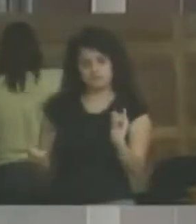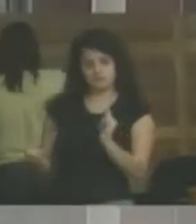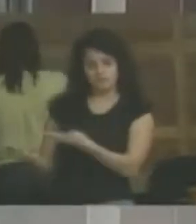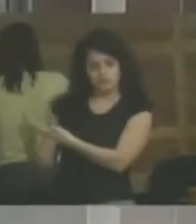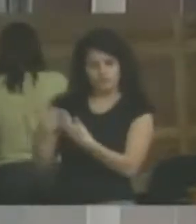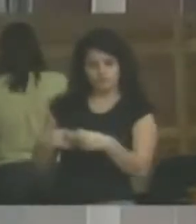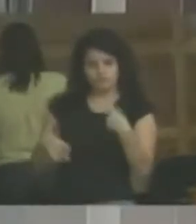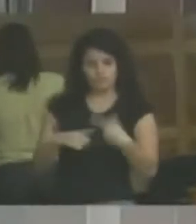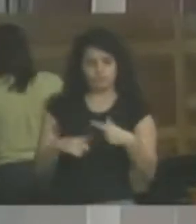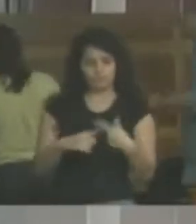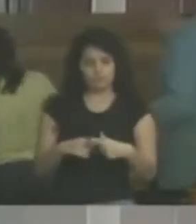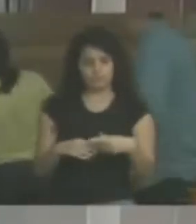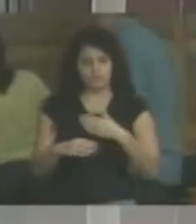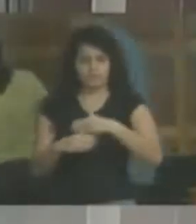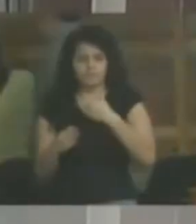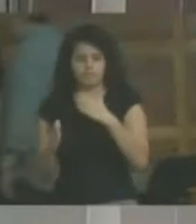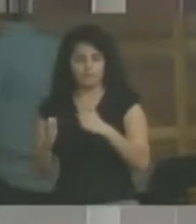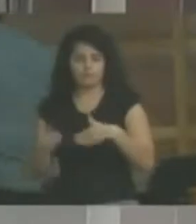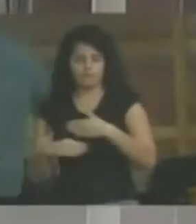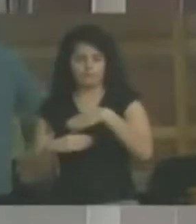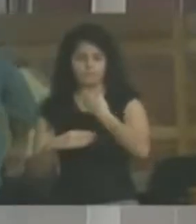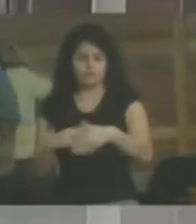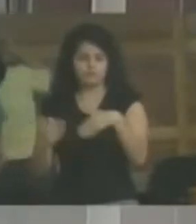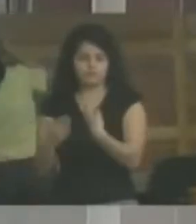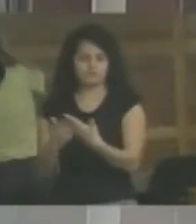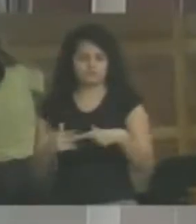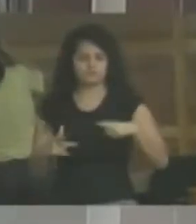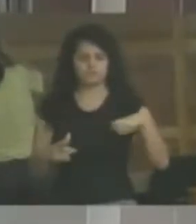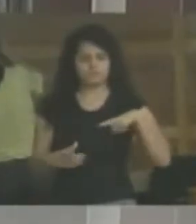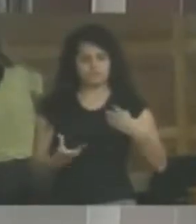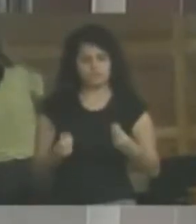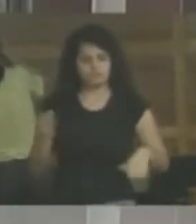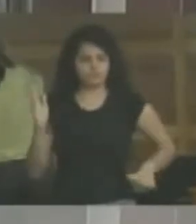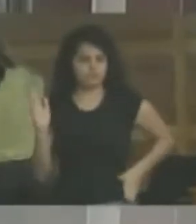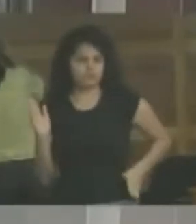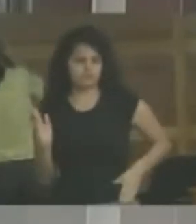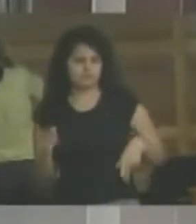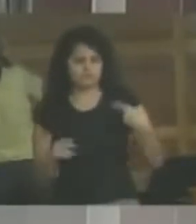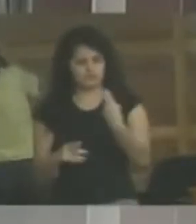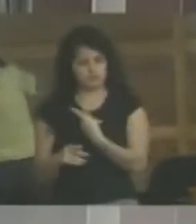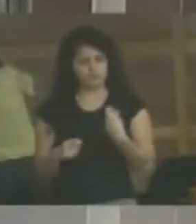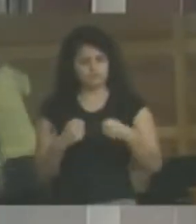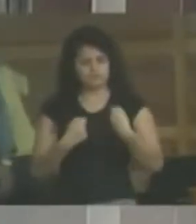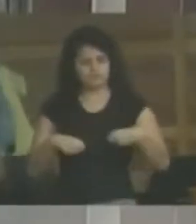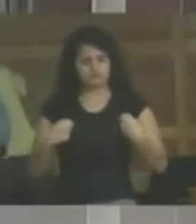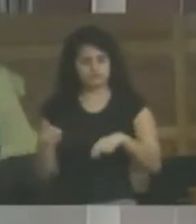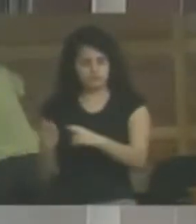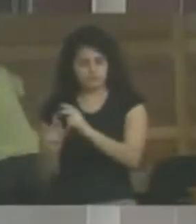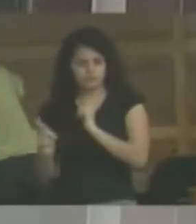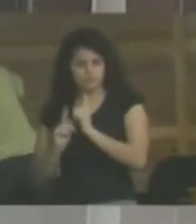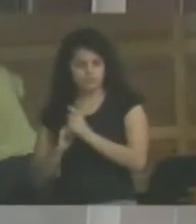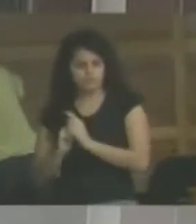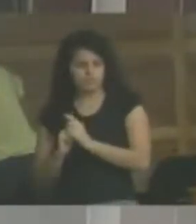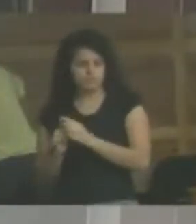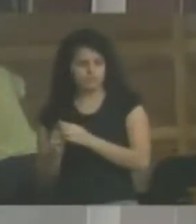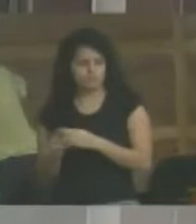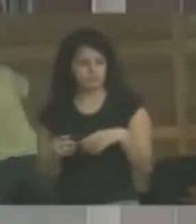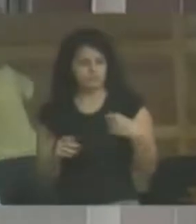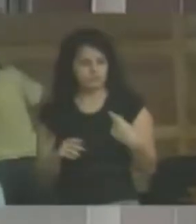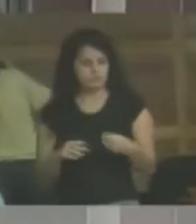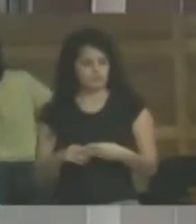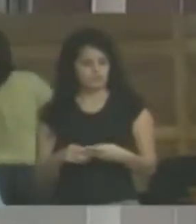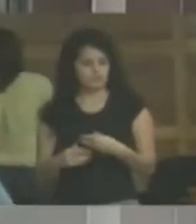colégio é cheio de vândalo, é cheio de bandido. E aí nós temos que cobrar, e nós estamos fazendo isso, o governo